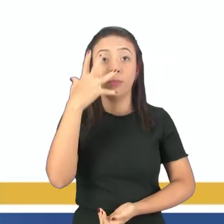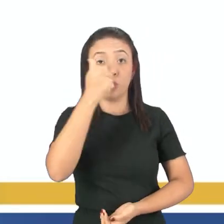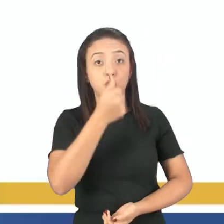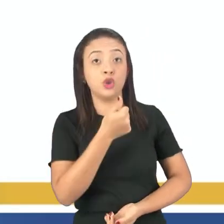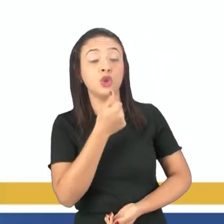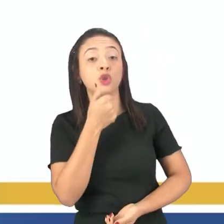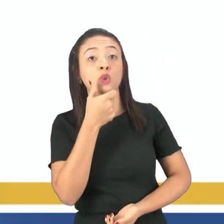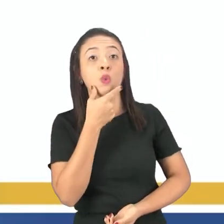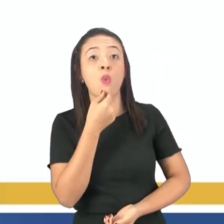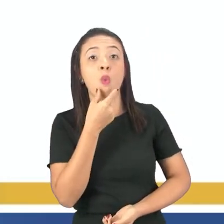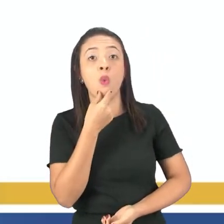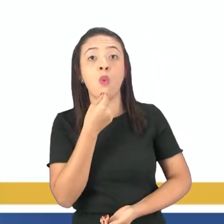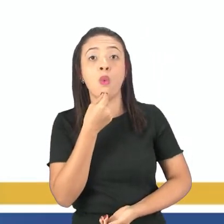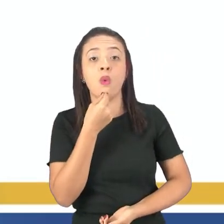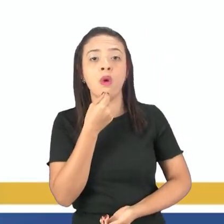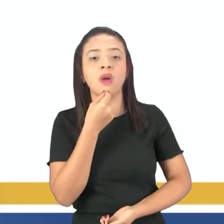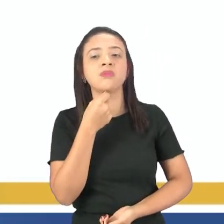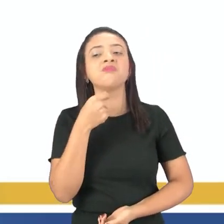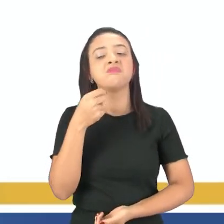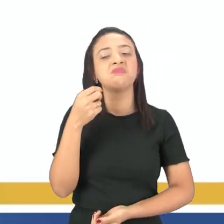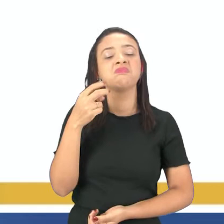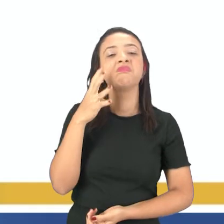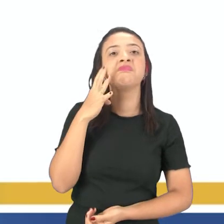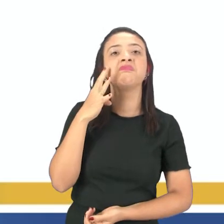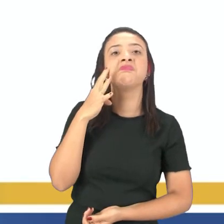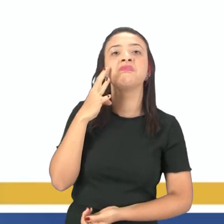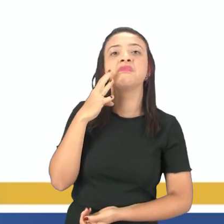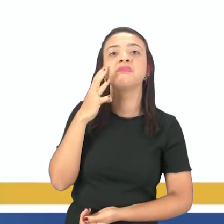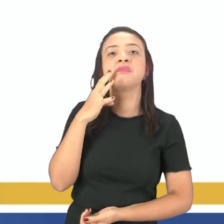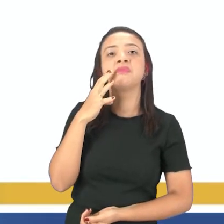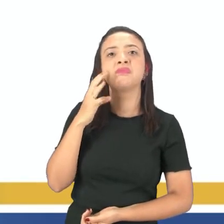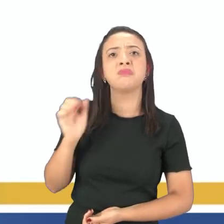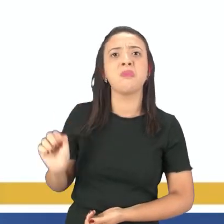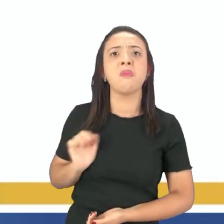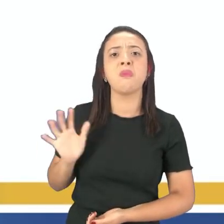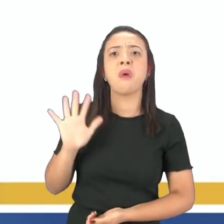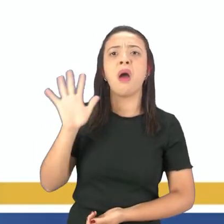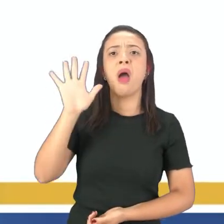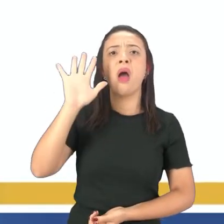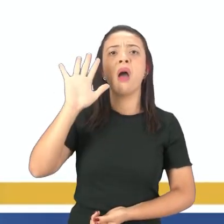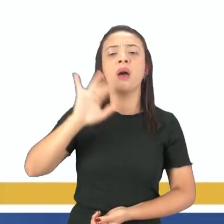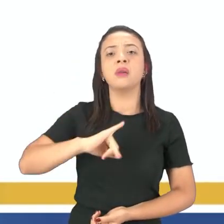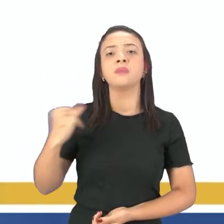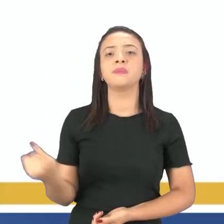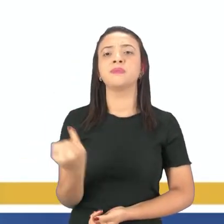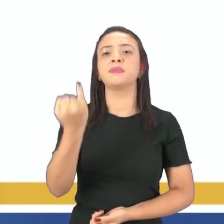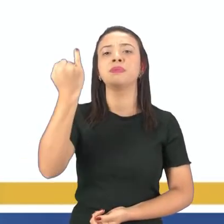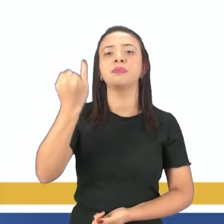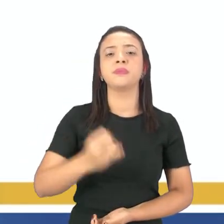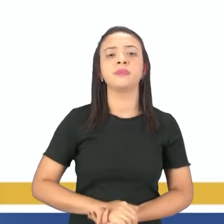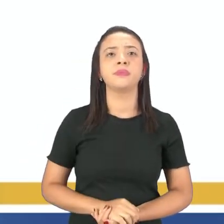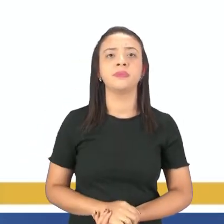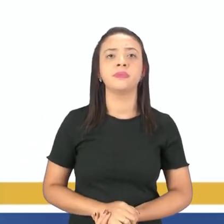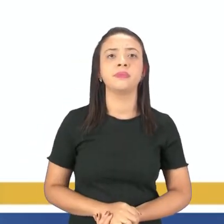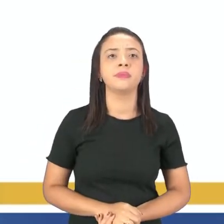bonito, interesting, interessante, expensive, caro e important,